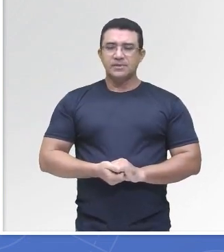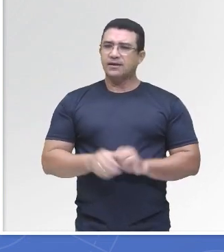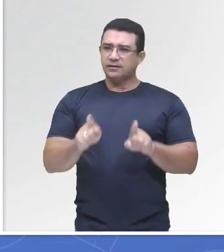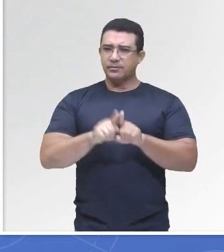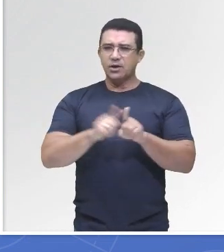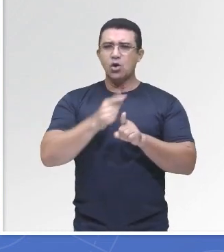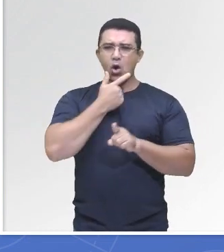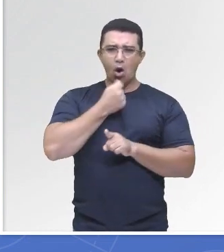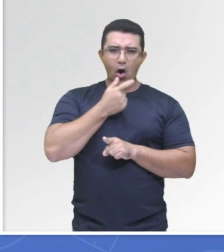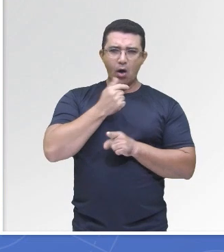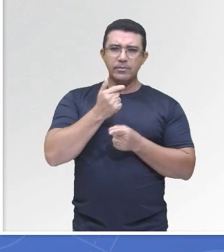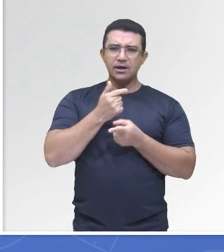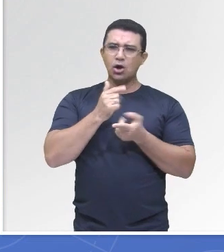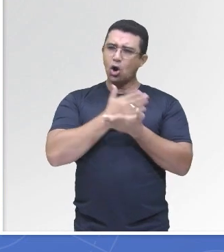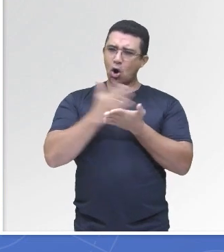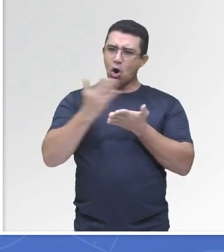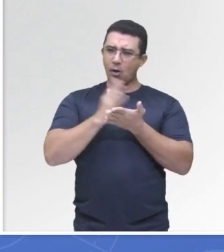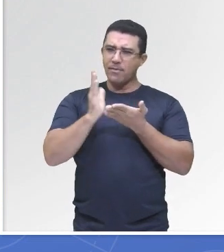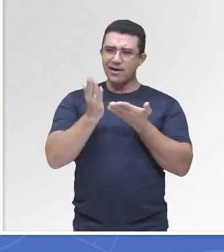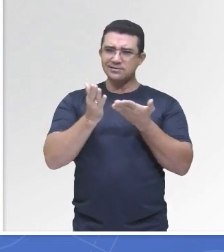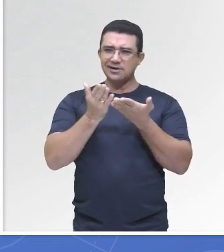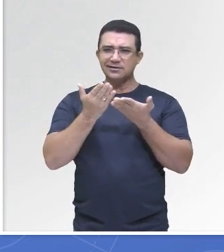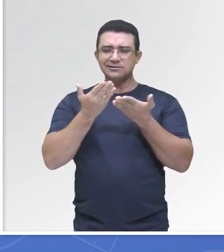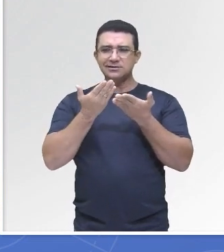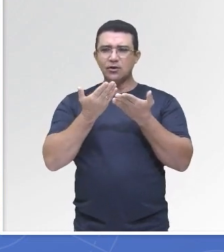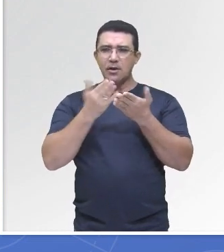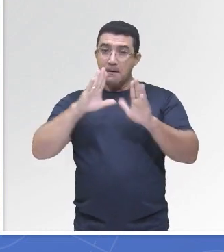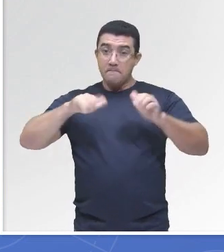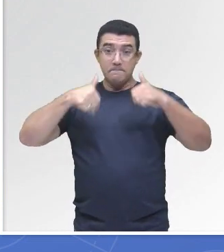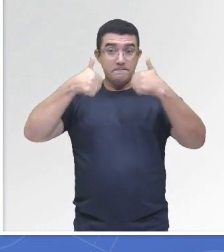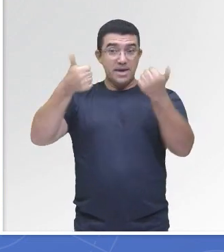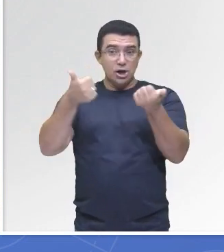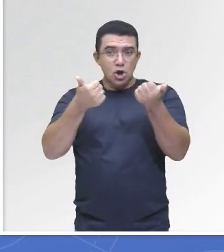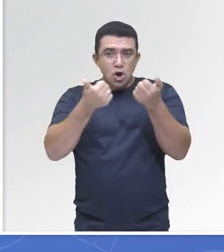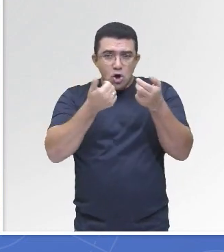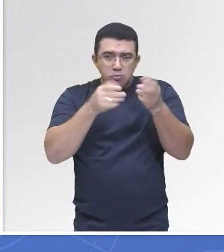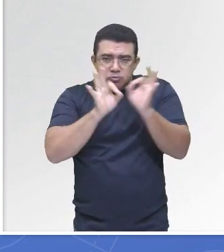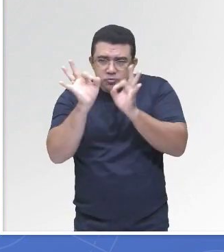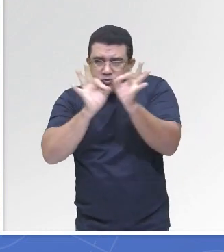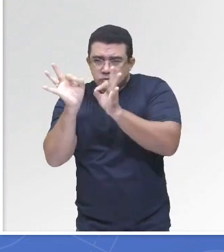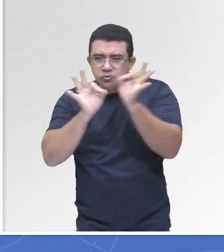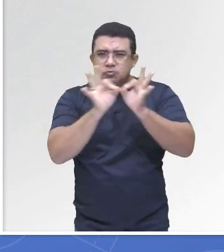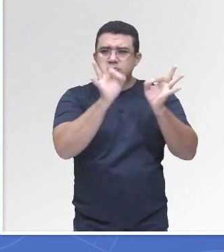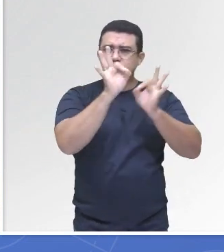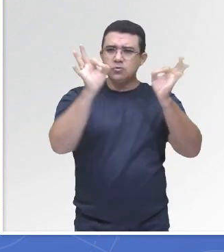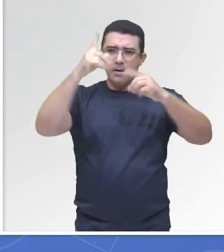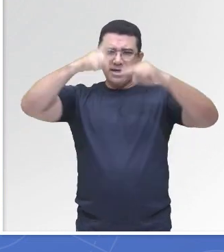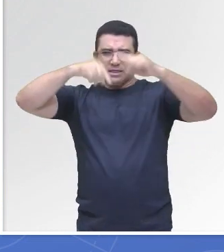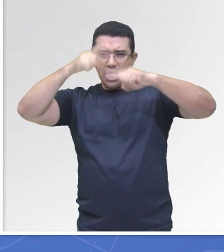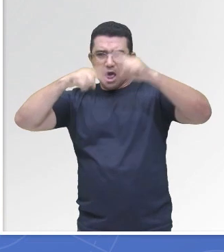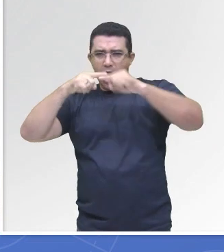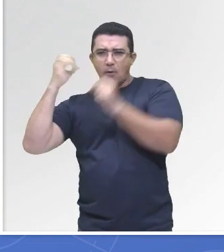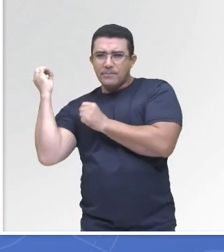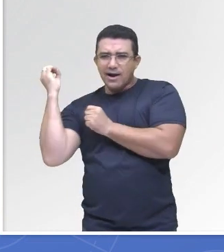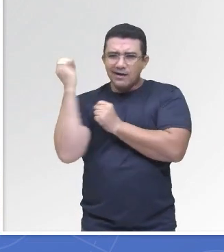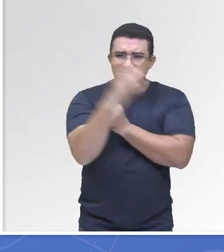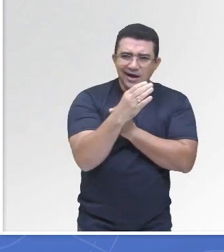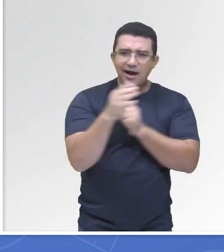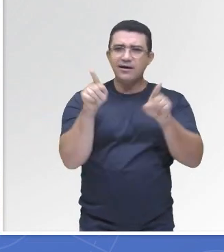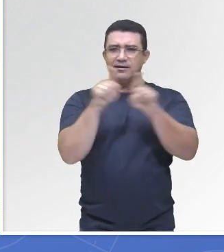aperfeiçoar os seus instrumentos de trabalho, a gente vai ter aí a invenção da cerâmica e isso vai levar a um